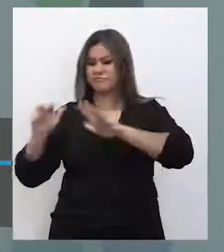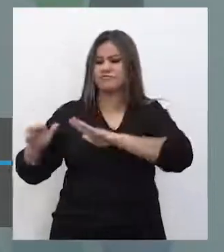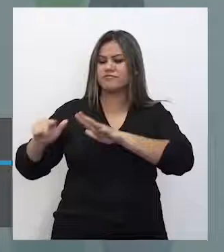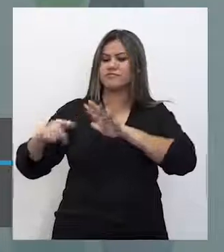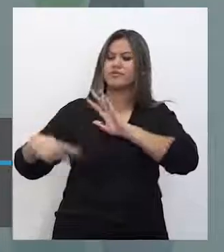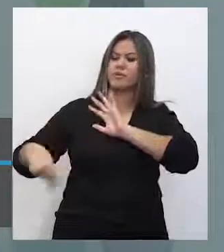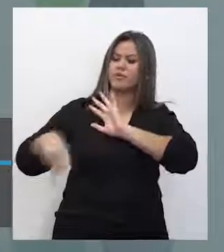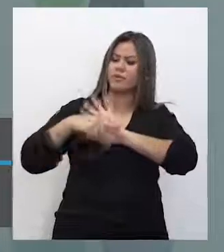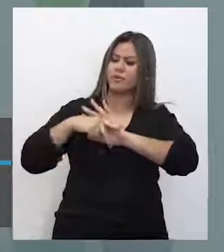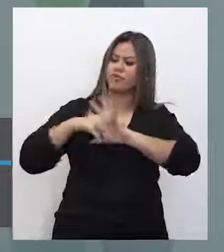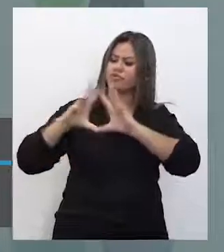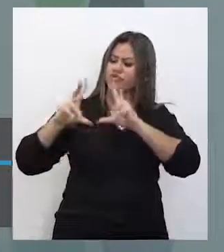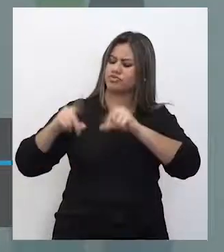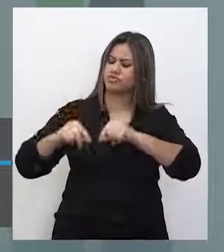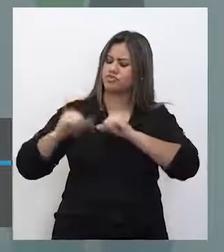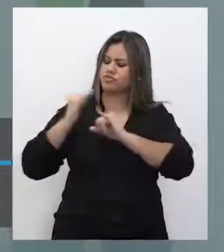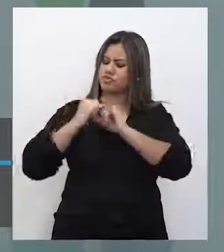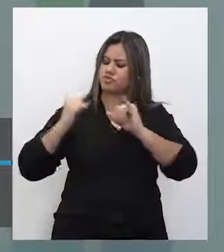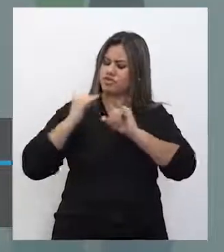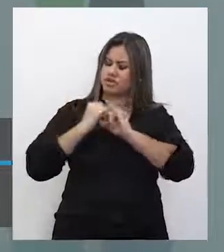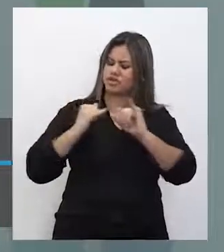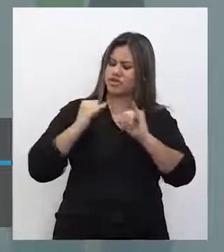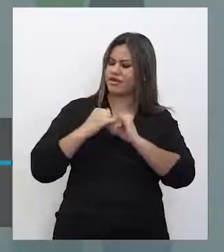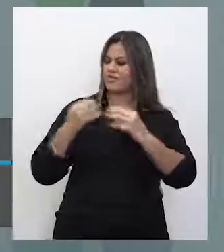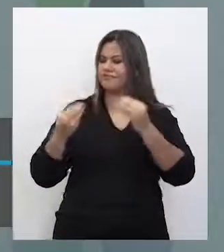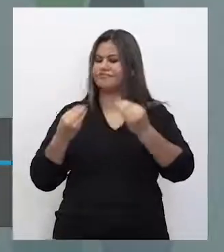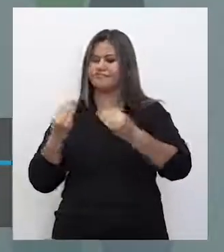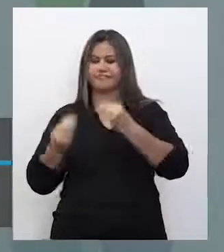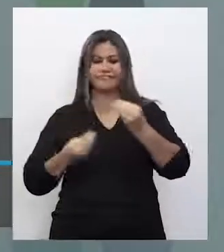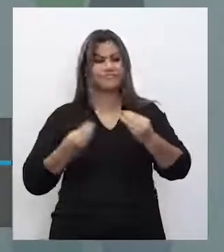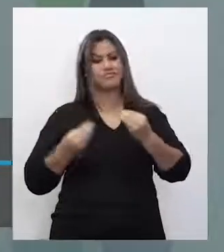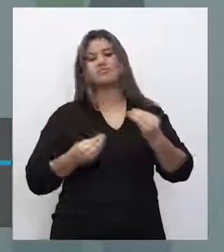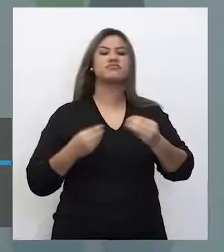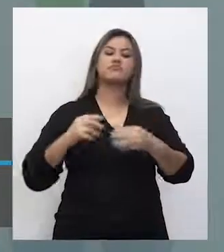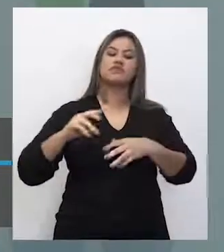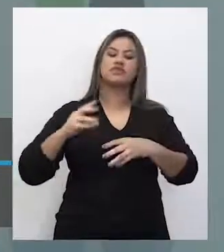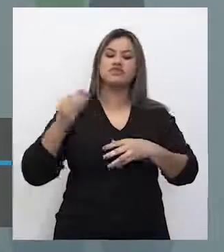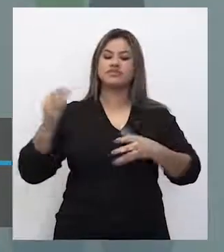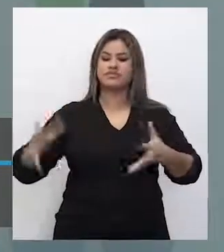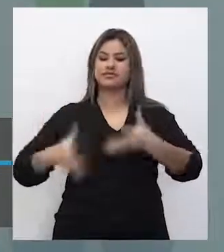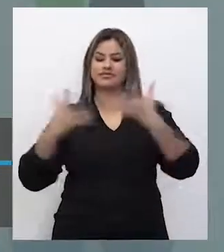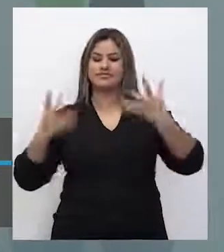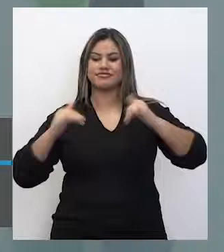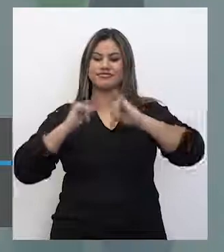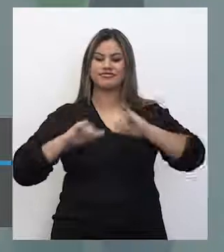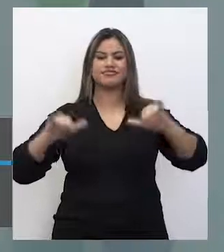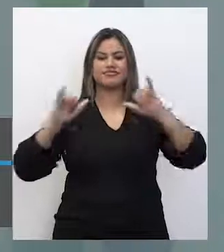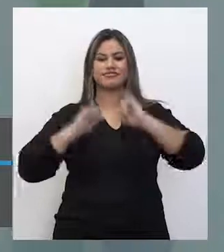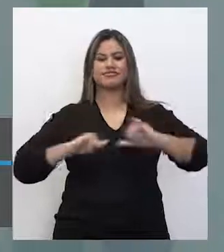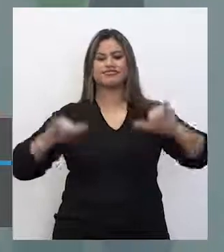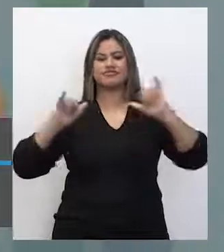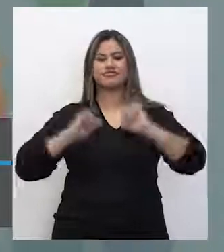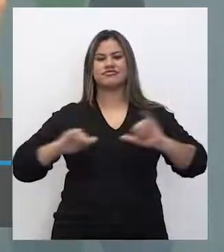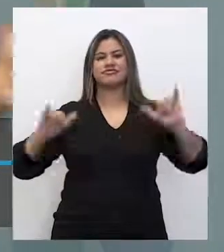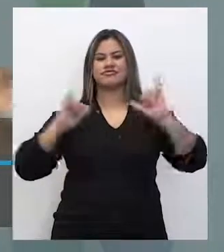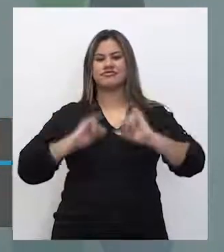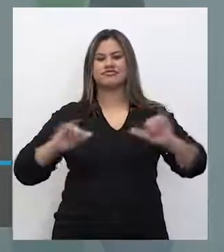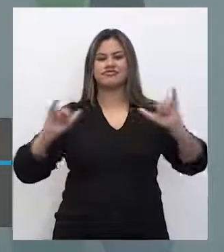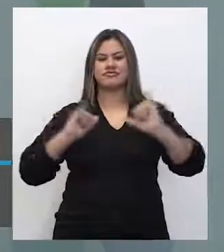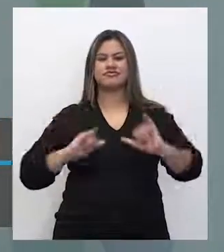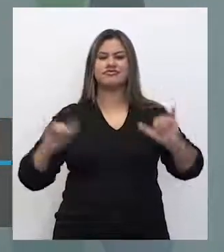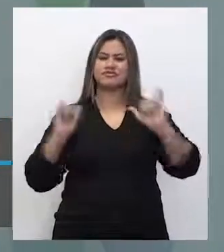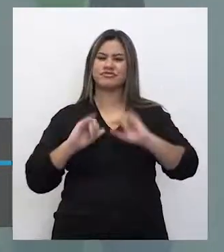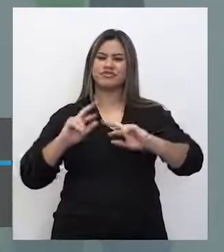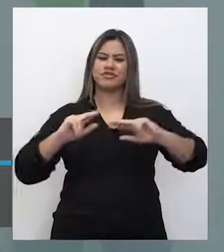que tudo vai valer a metade do dobro? Bora. A gente coloca bastante campanha, bastantes anúncios